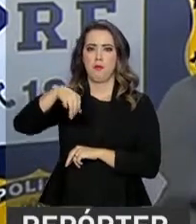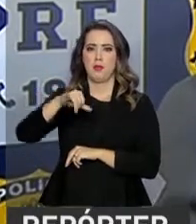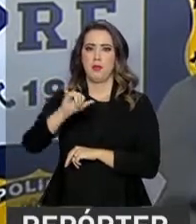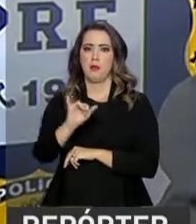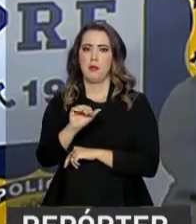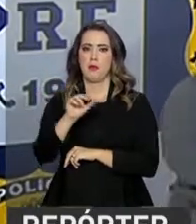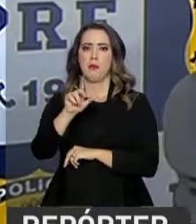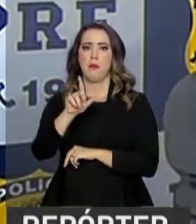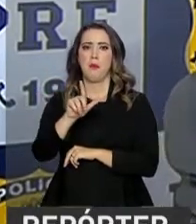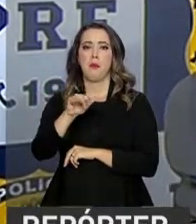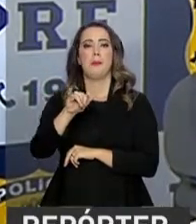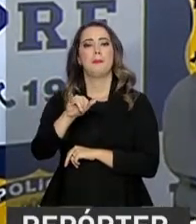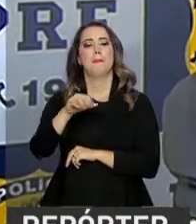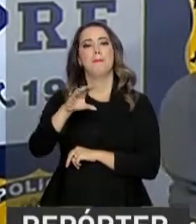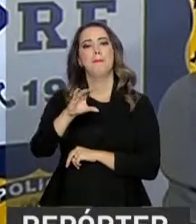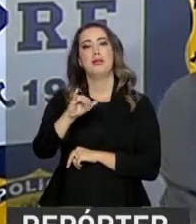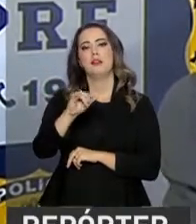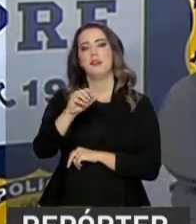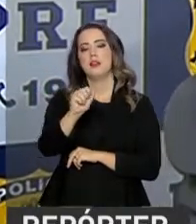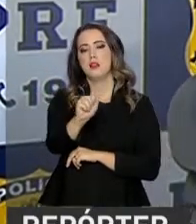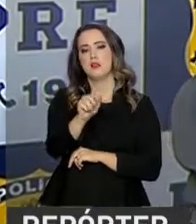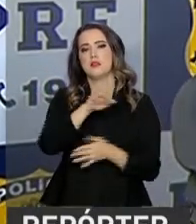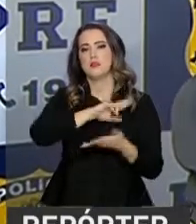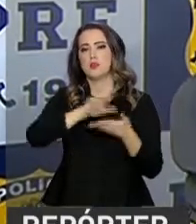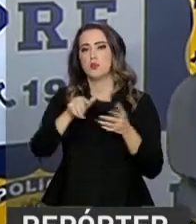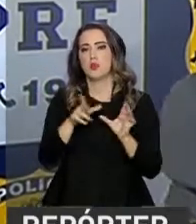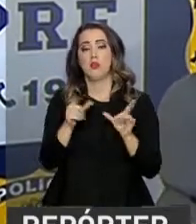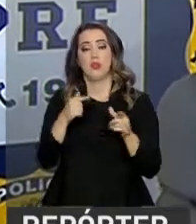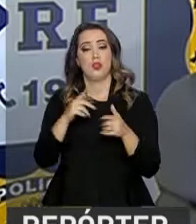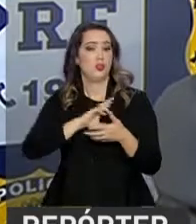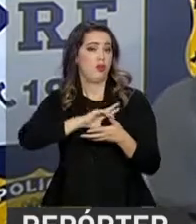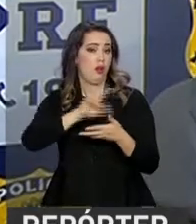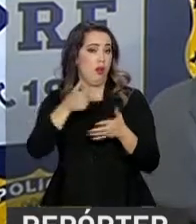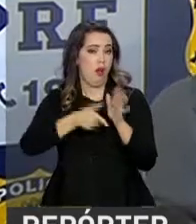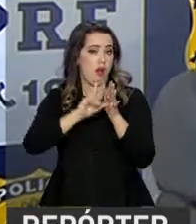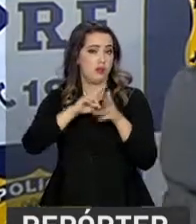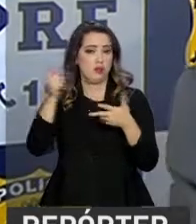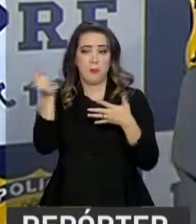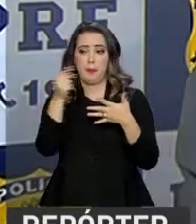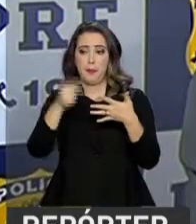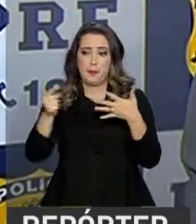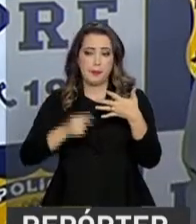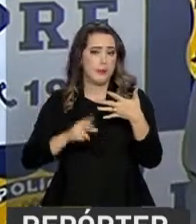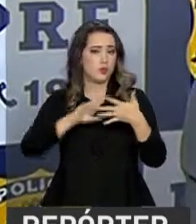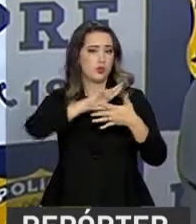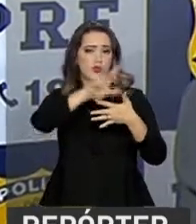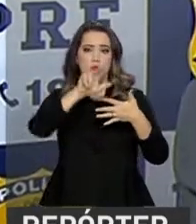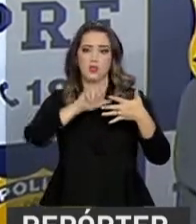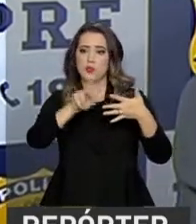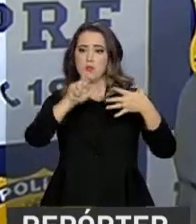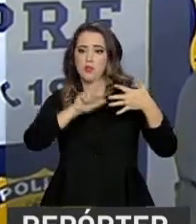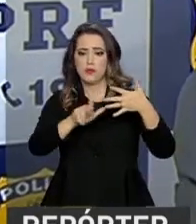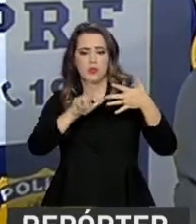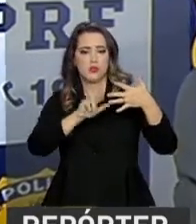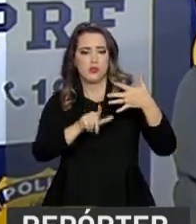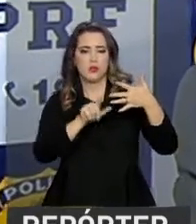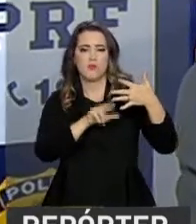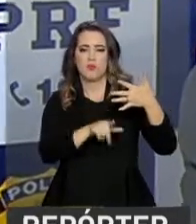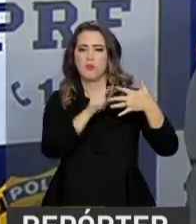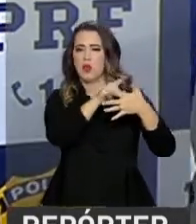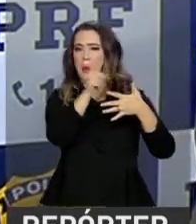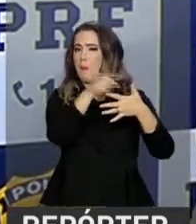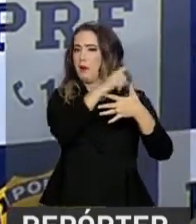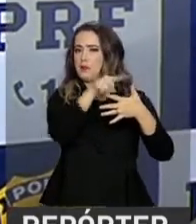conjunto de possibilidades e podes foi afunilando uma das hipóteses que resta portanto é uma hipótese uma possibilidade